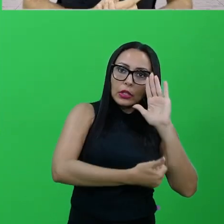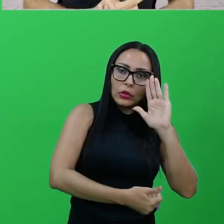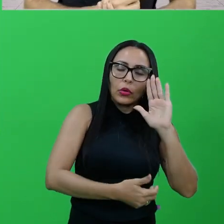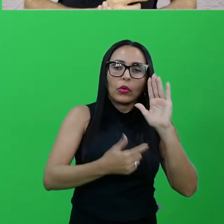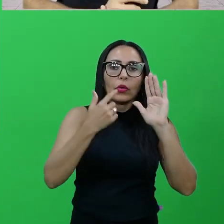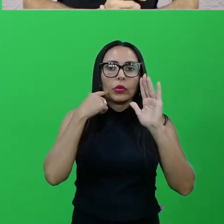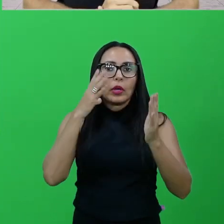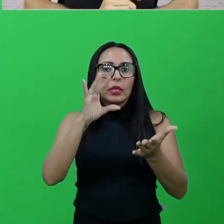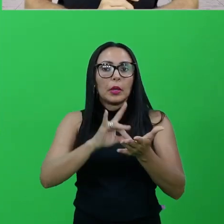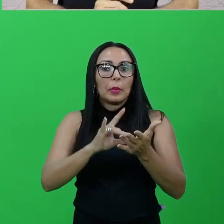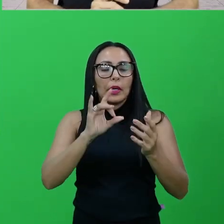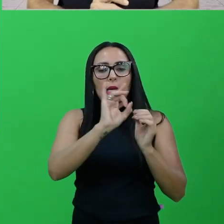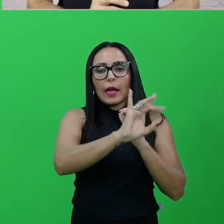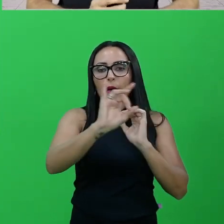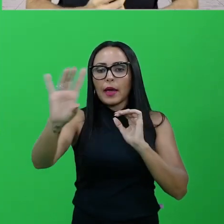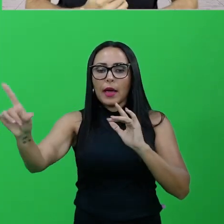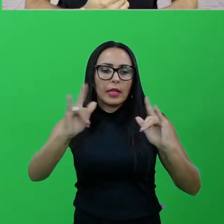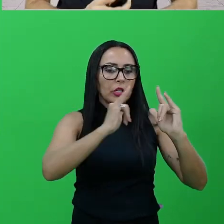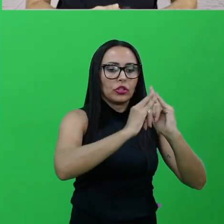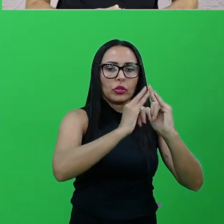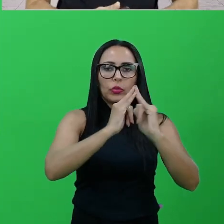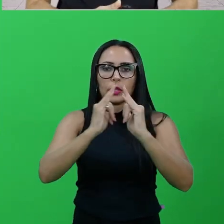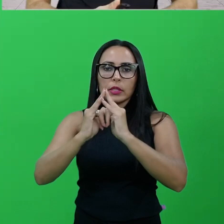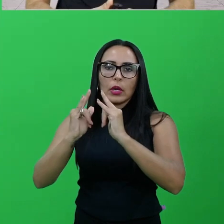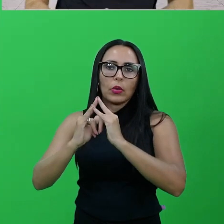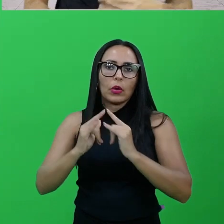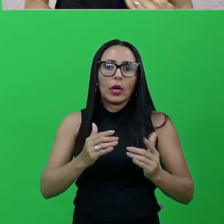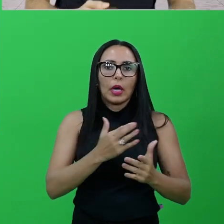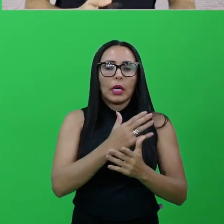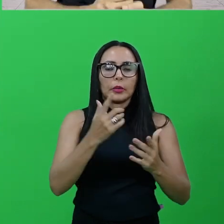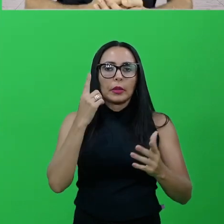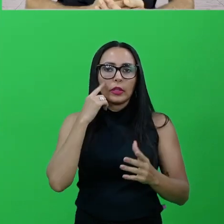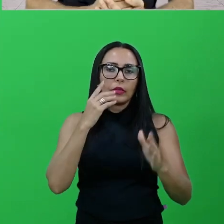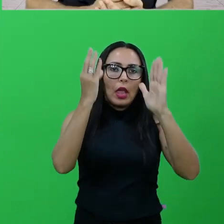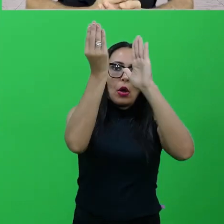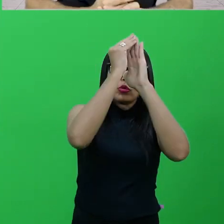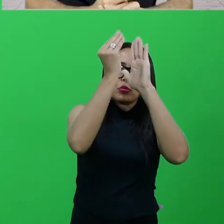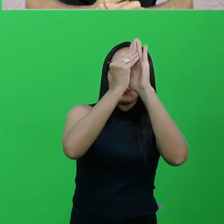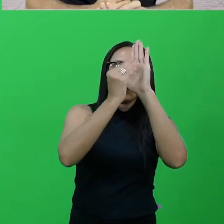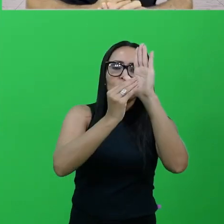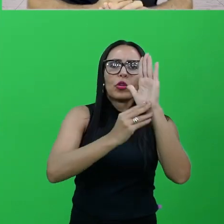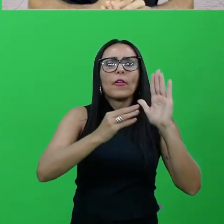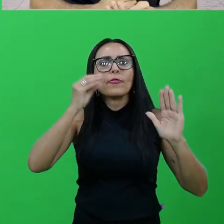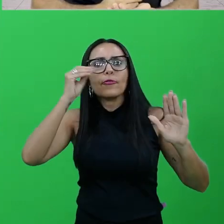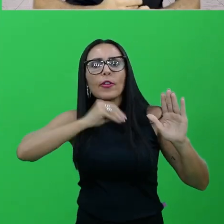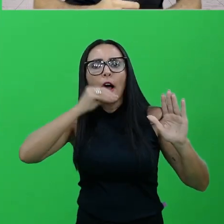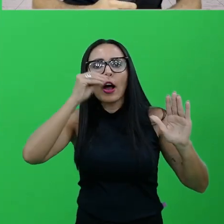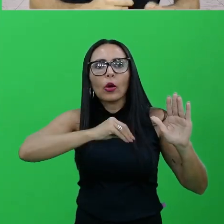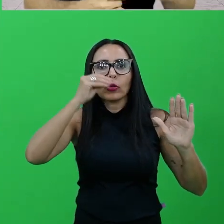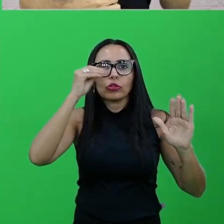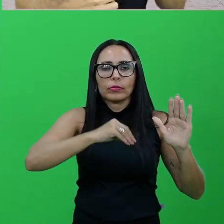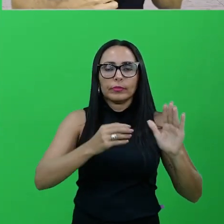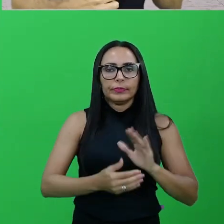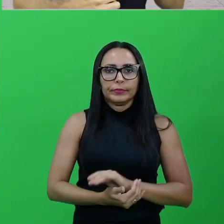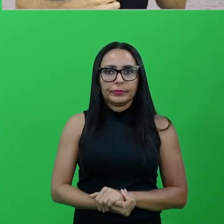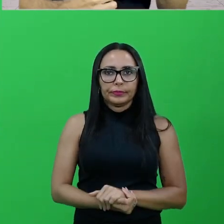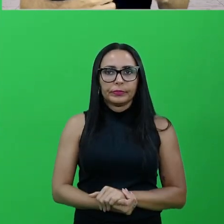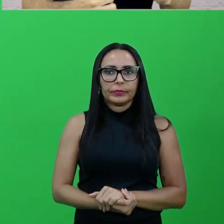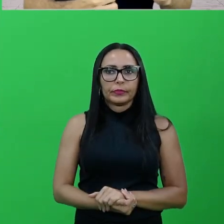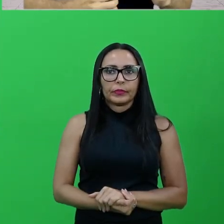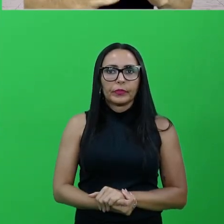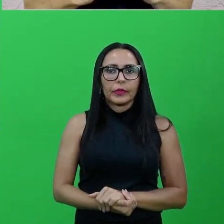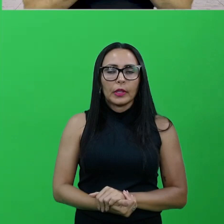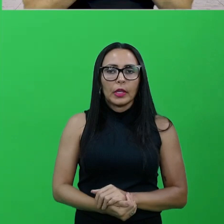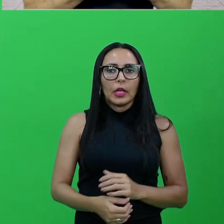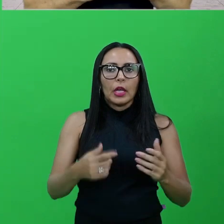cada instituição, com recomendações para suprir as lacunas ou os pontos fracos detectados. A